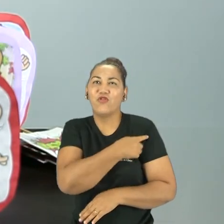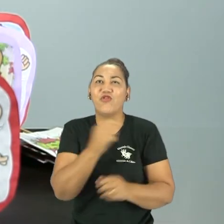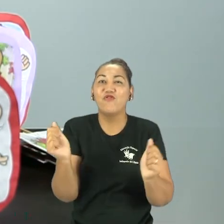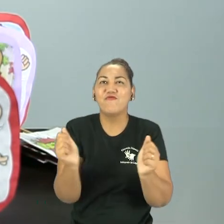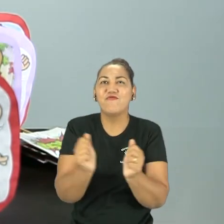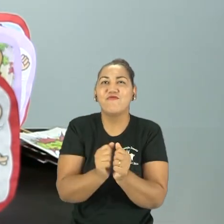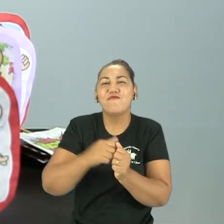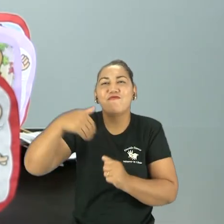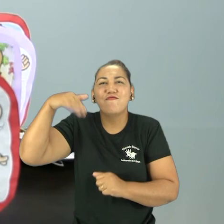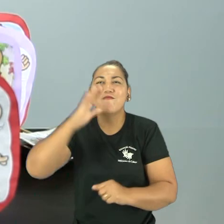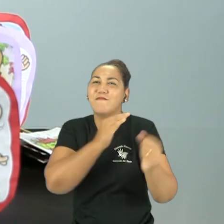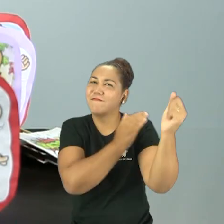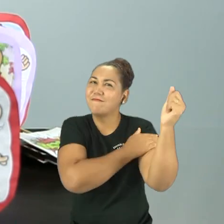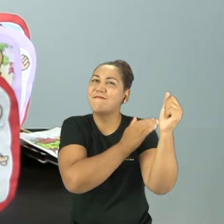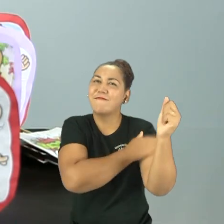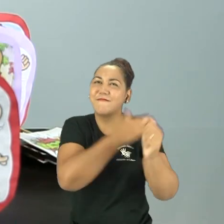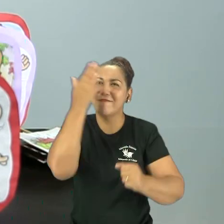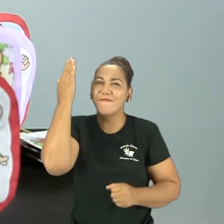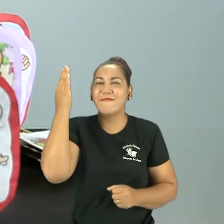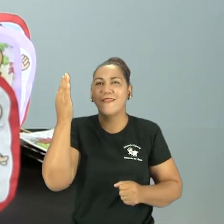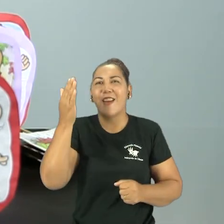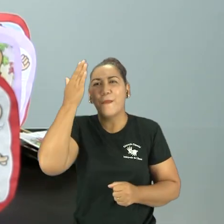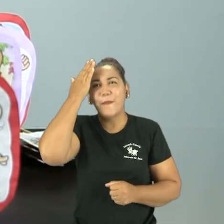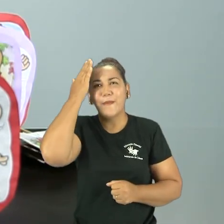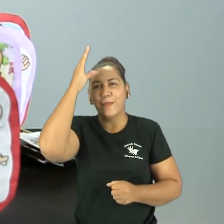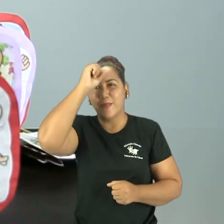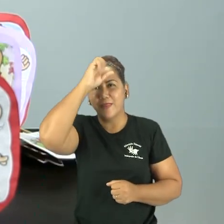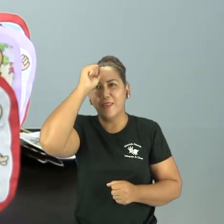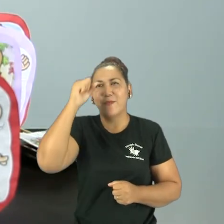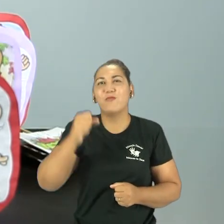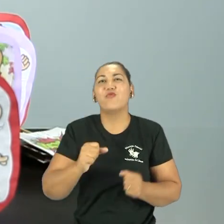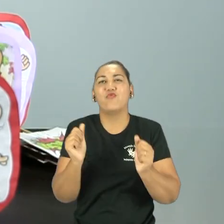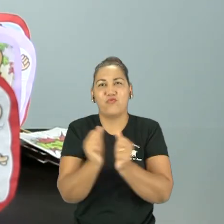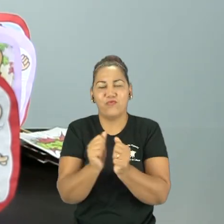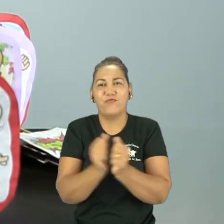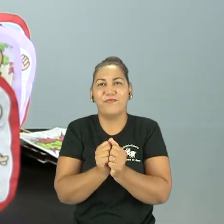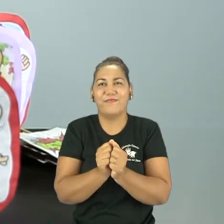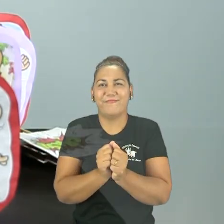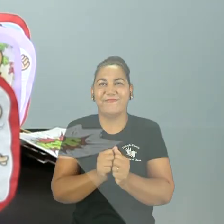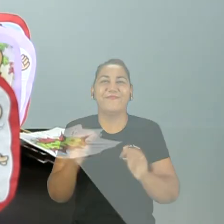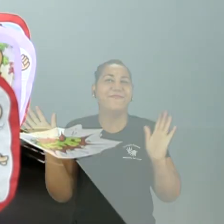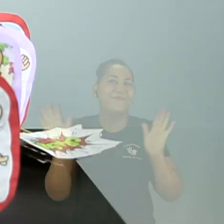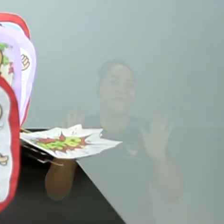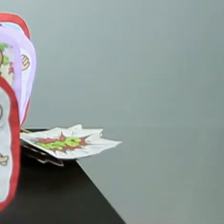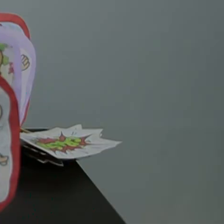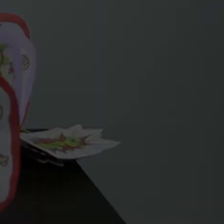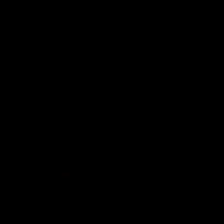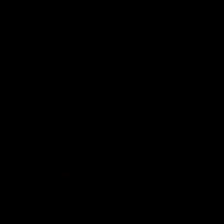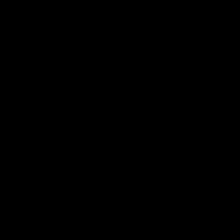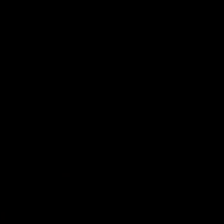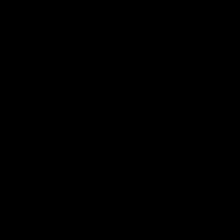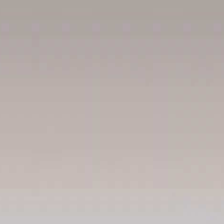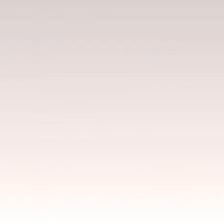nós aprendemos juntos, nós aprendemos muito mais. Não esqueçam, criança, vão lá na nossa plataforma. Tchau, tchau!